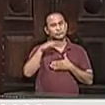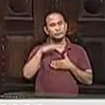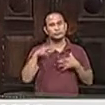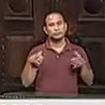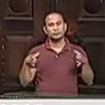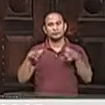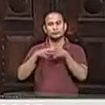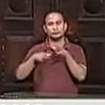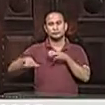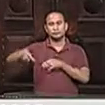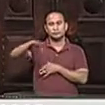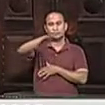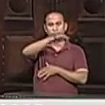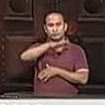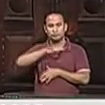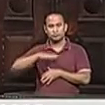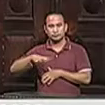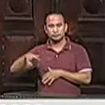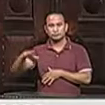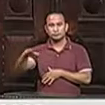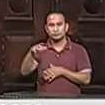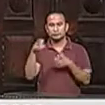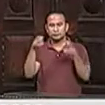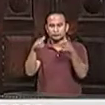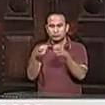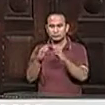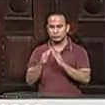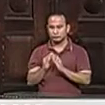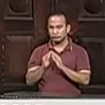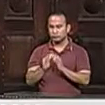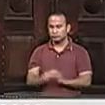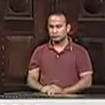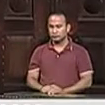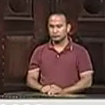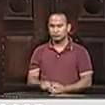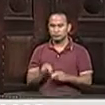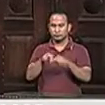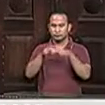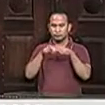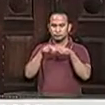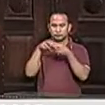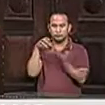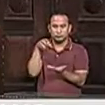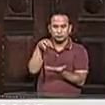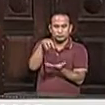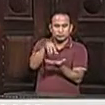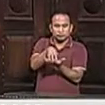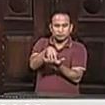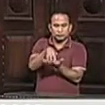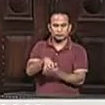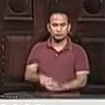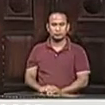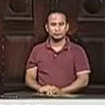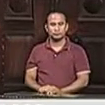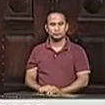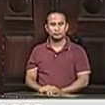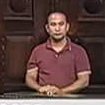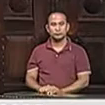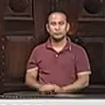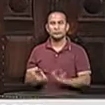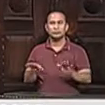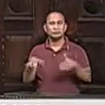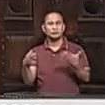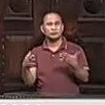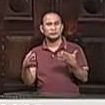territórios, nos bairros, nas regiões onde moram, por esses centros. Ao invés de